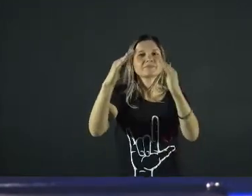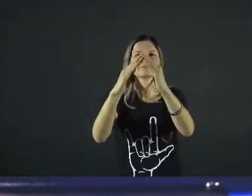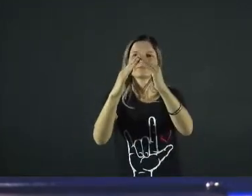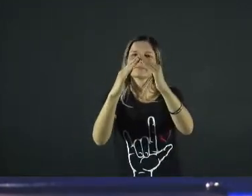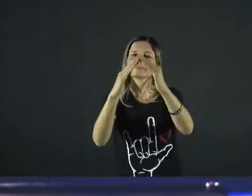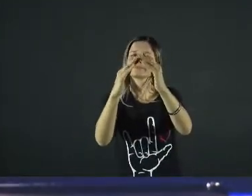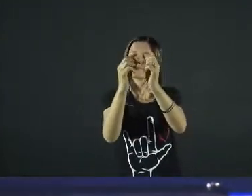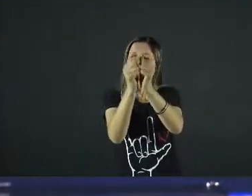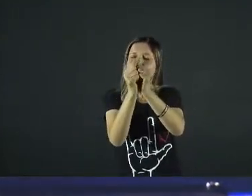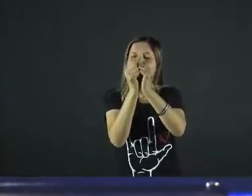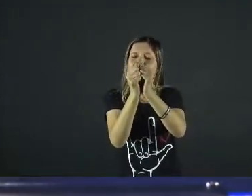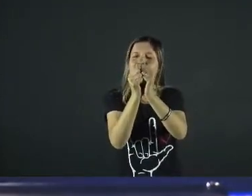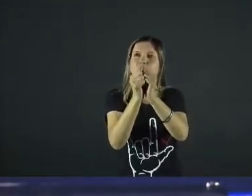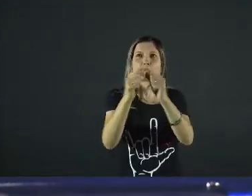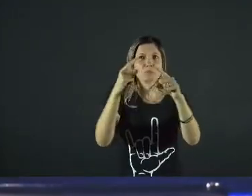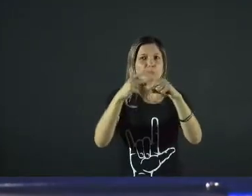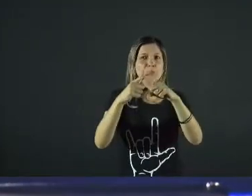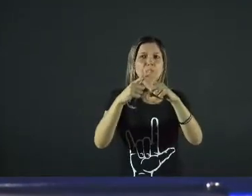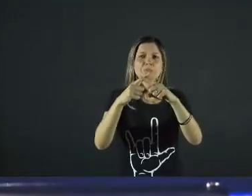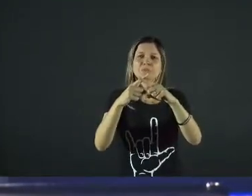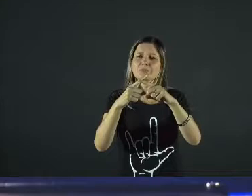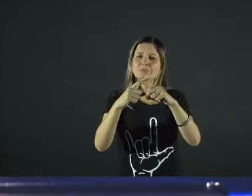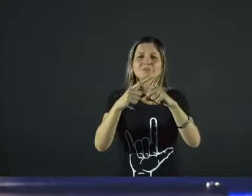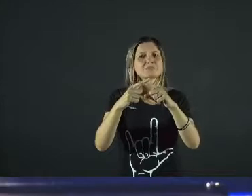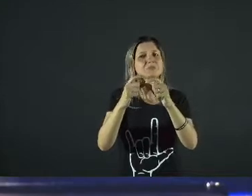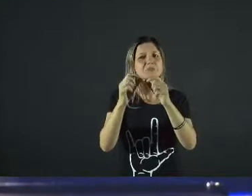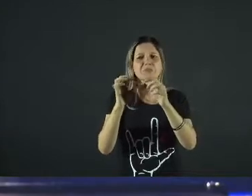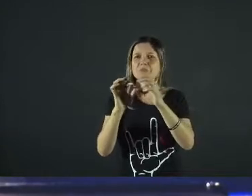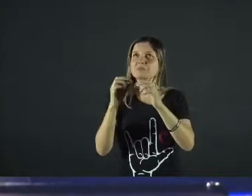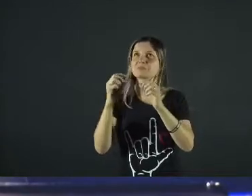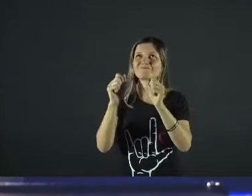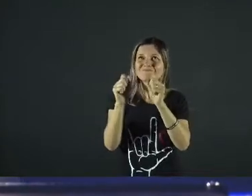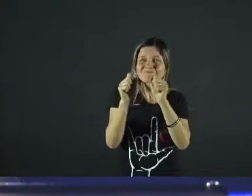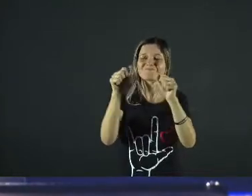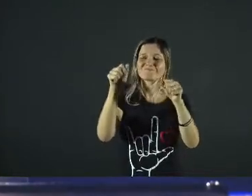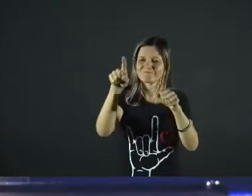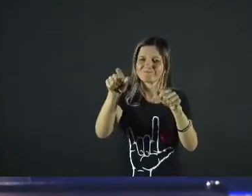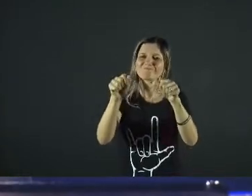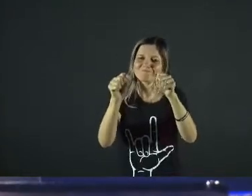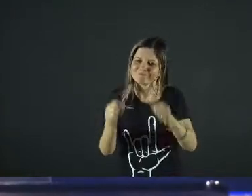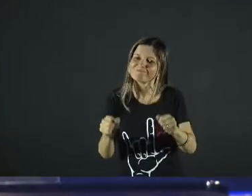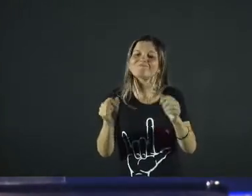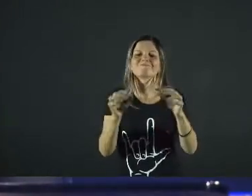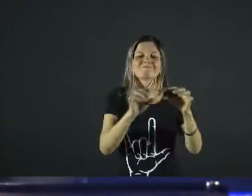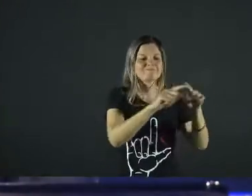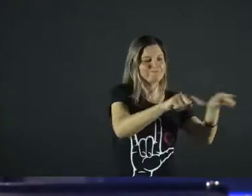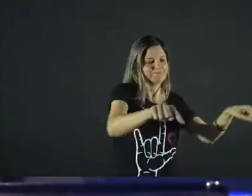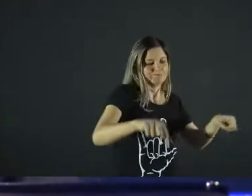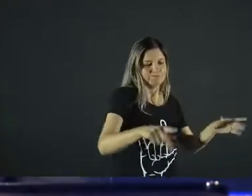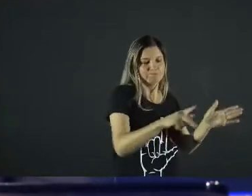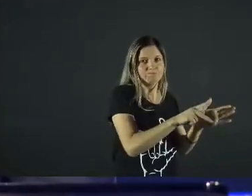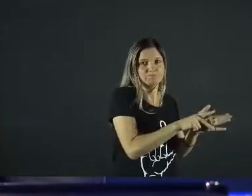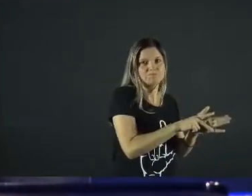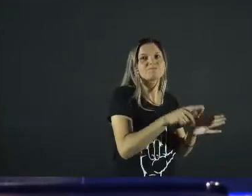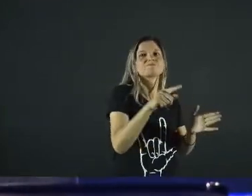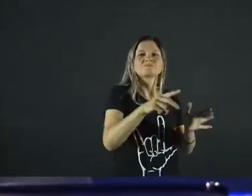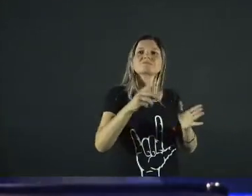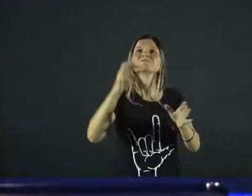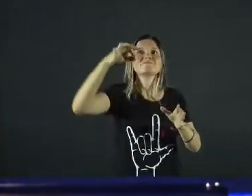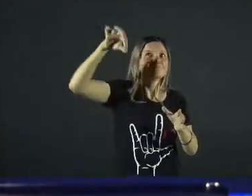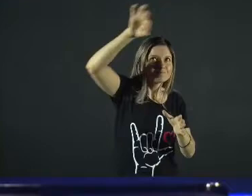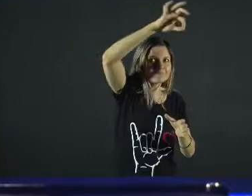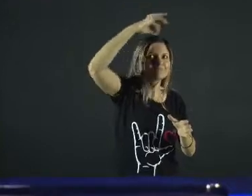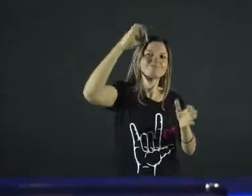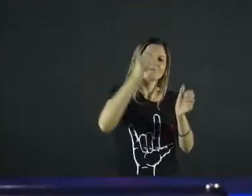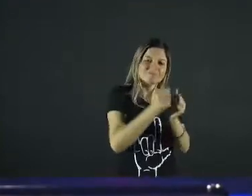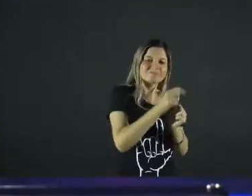casa. Você pode estar no seu quarto, na sala ou na cozinha, ou até mesmo no seu quintal. Deus está aí. O Espírito de